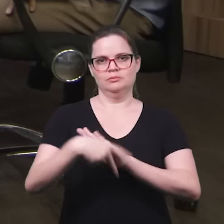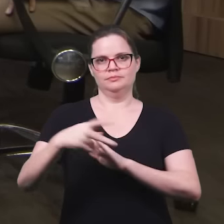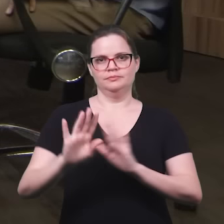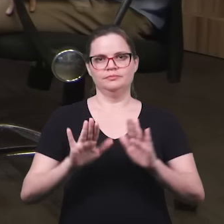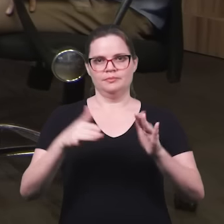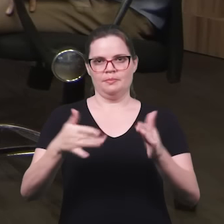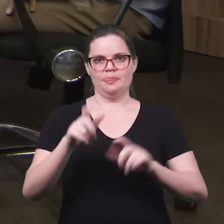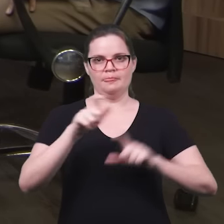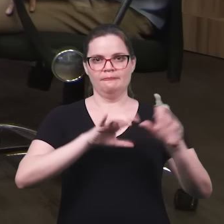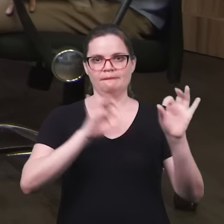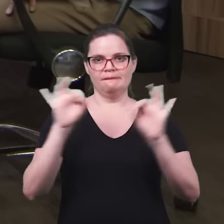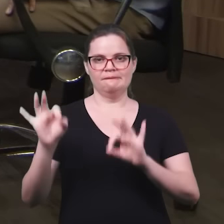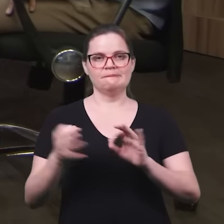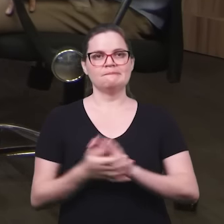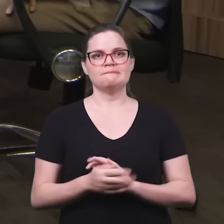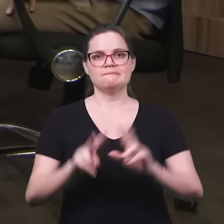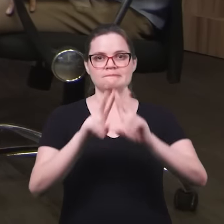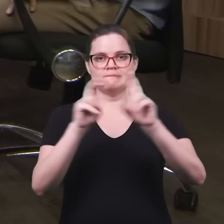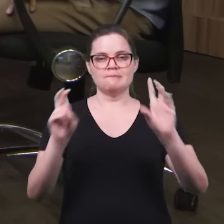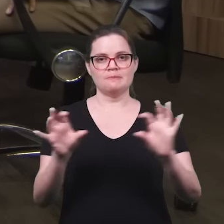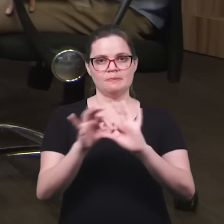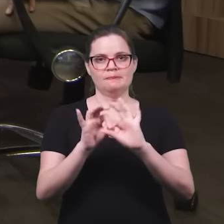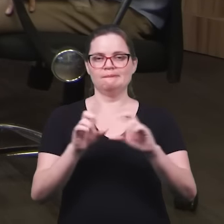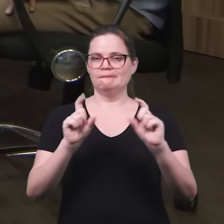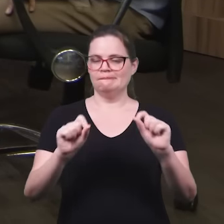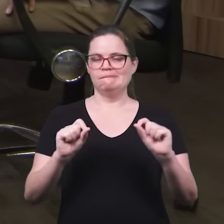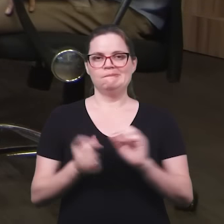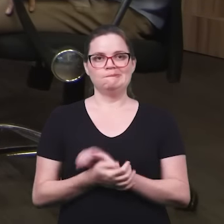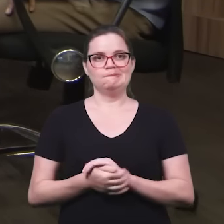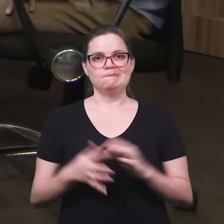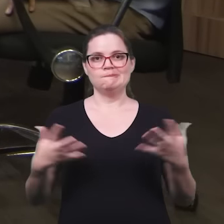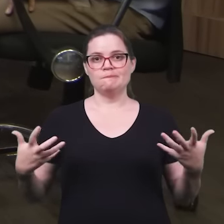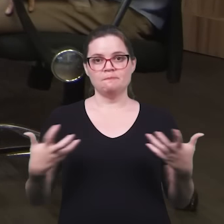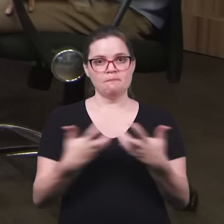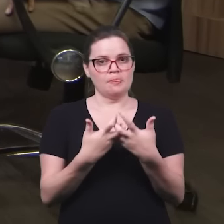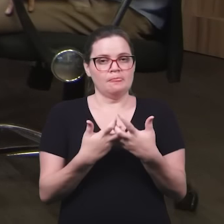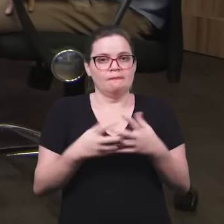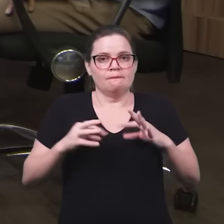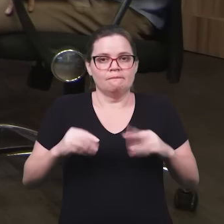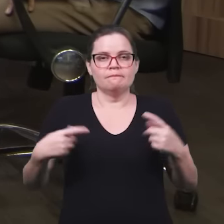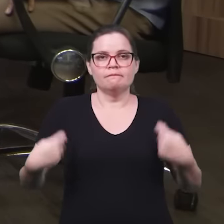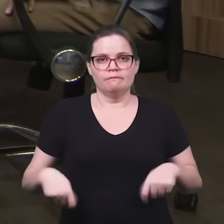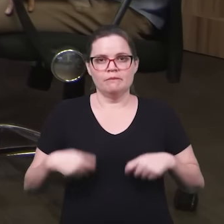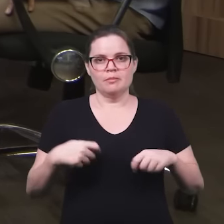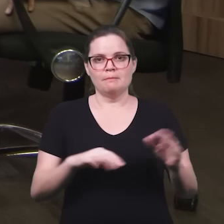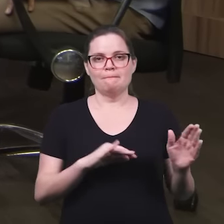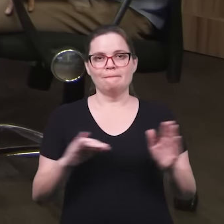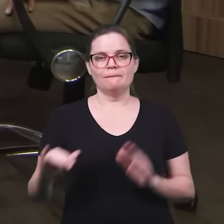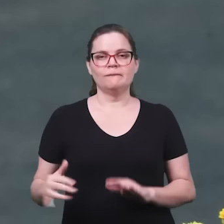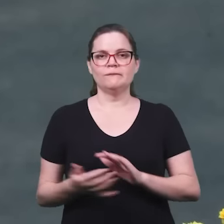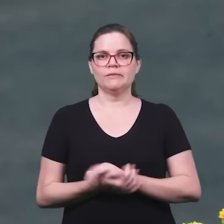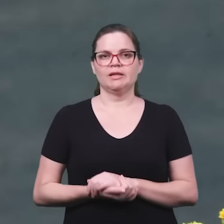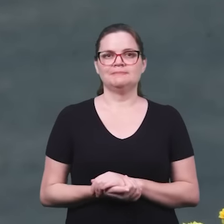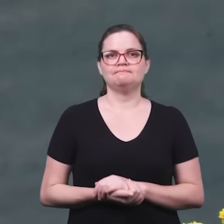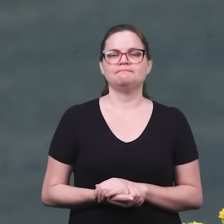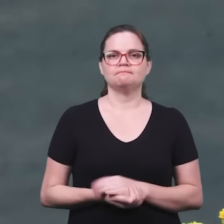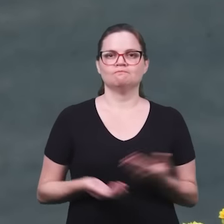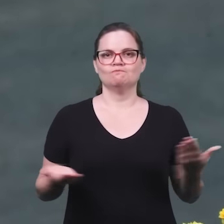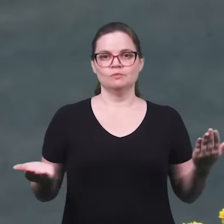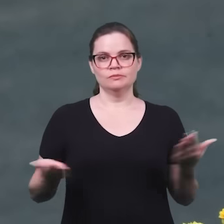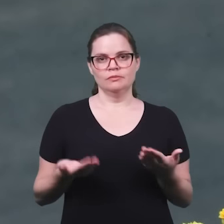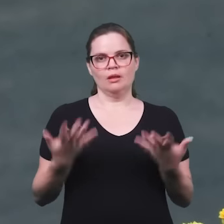bem. E essa expressão conexão é segredo. Tudo, né? para a rede Tudo social. para rede social. Muito bem. Vamos lá. A gente vai ter